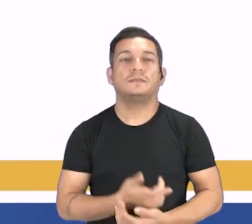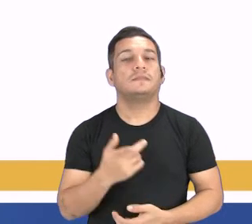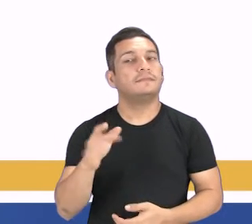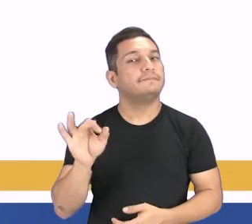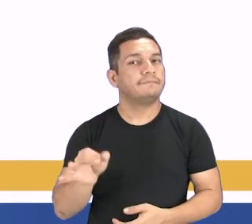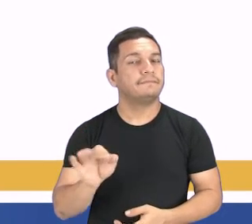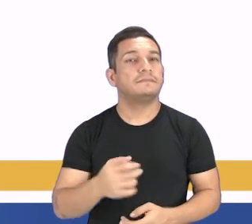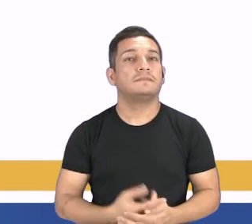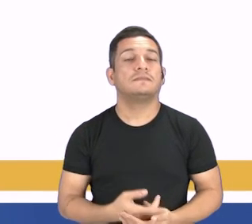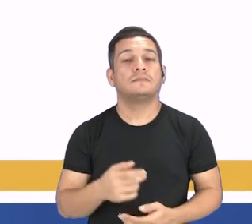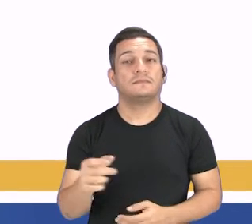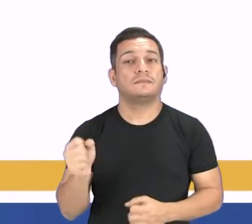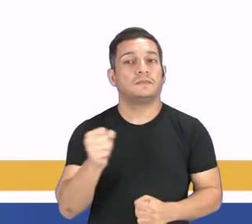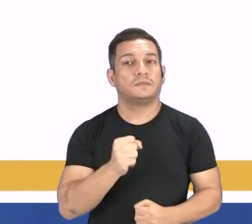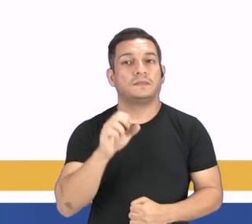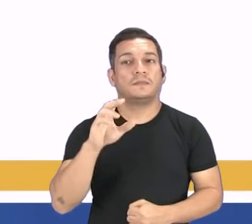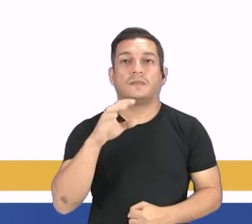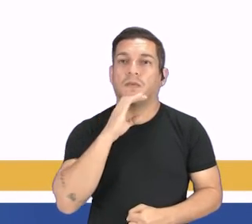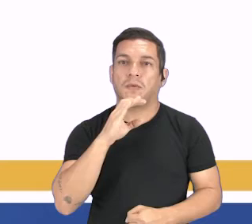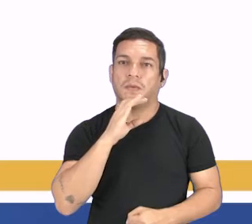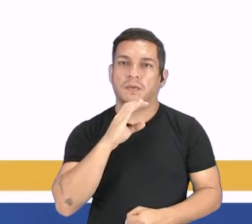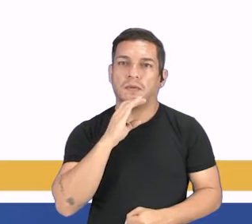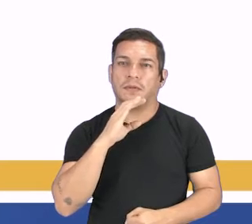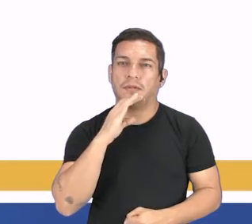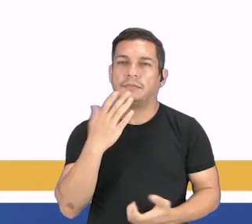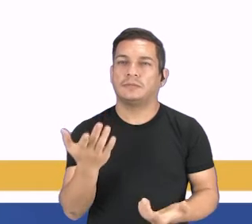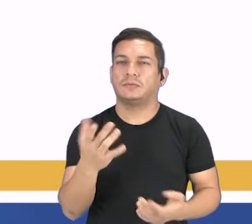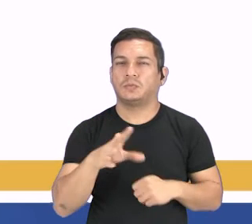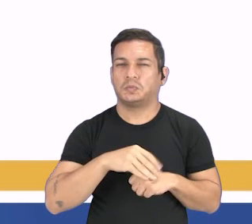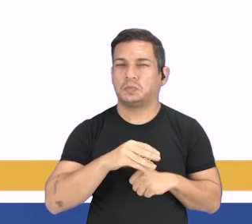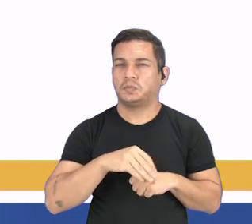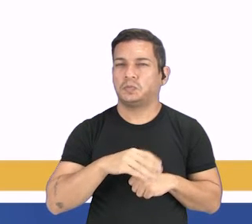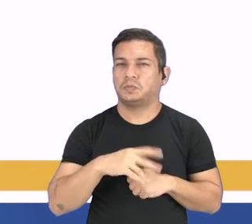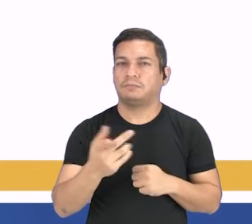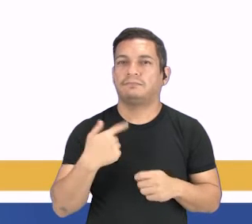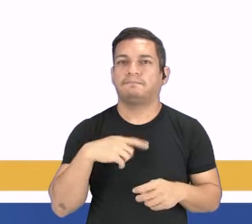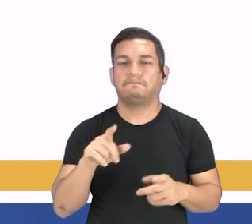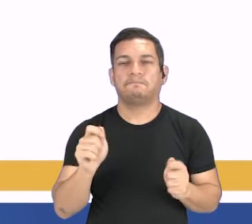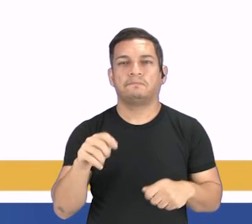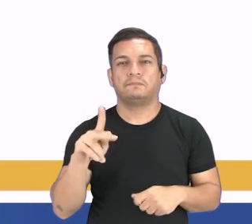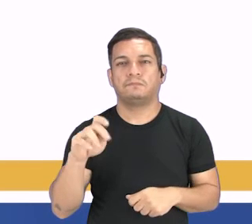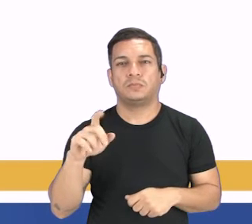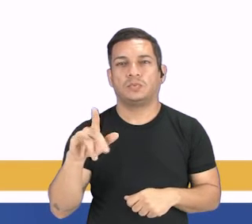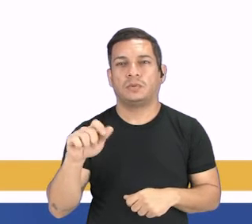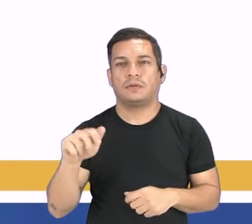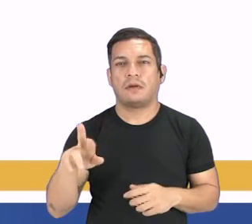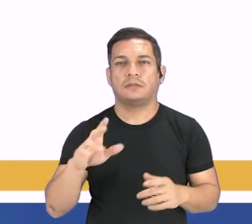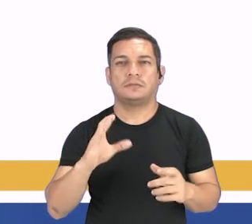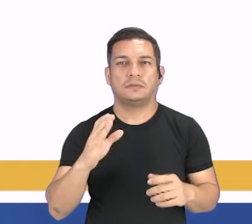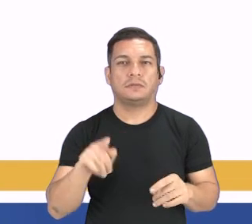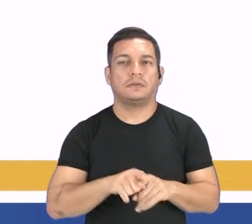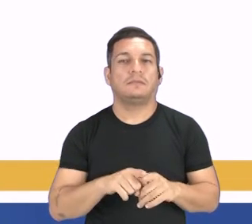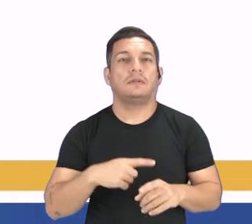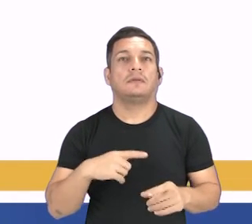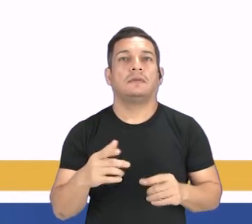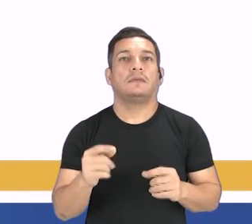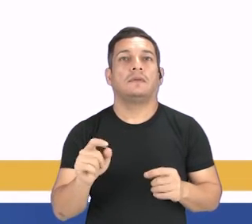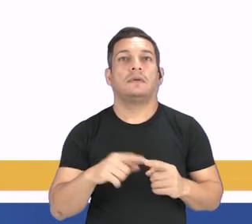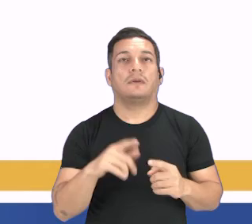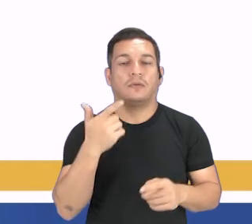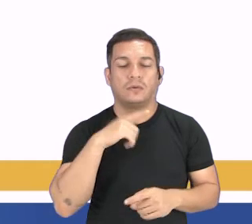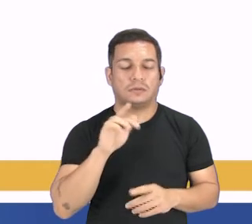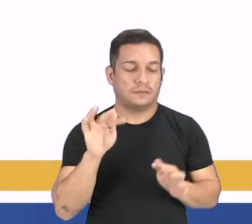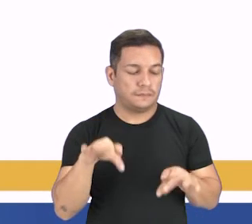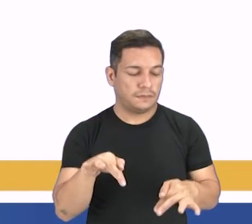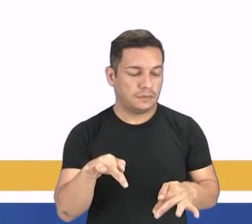Ela é correta. O poder cognitivo, quer dizer, o poder do conhecimento, que é aquele que é peculiar à ciência, constitui um meio para